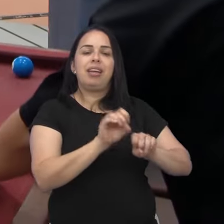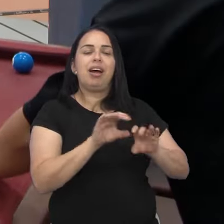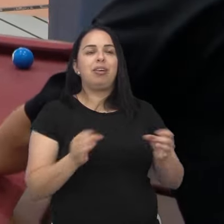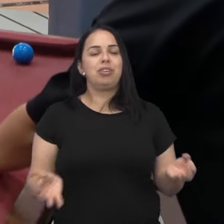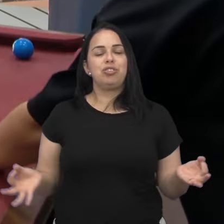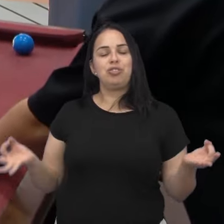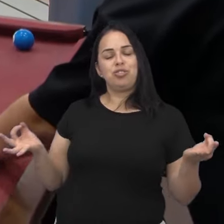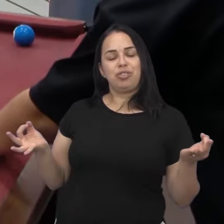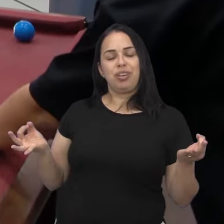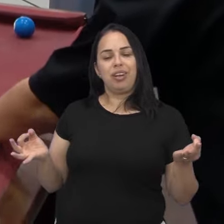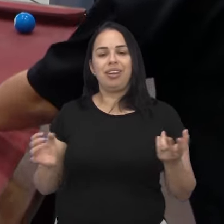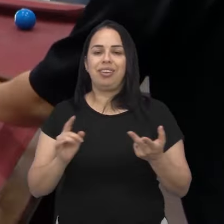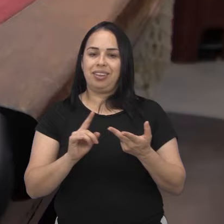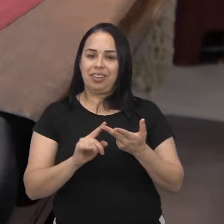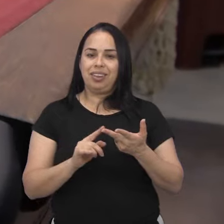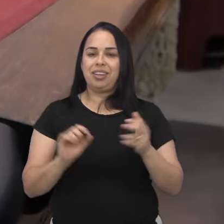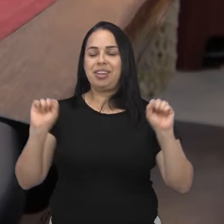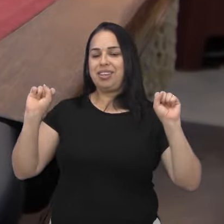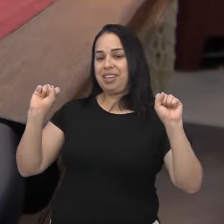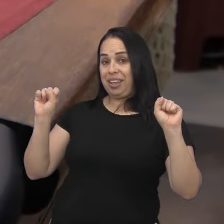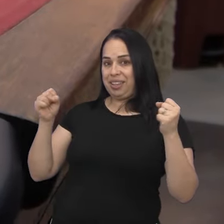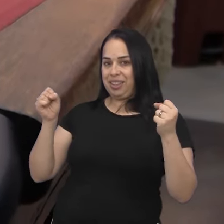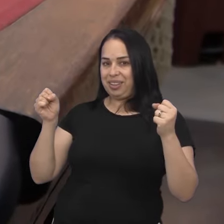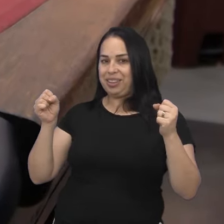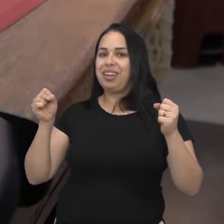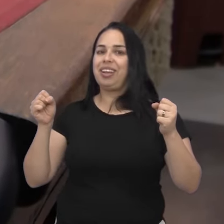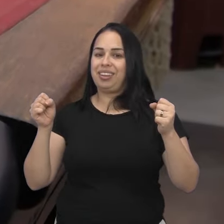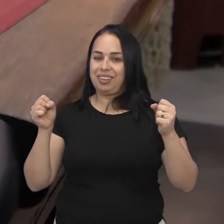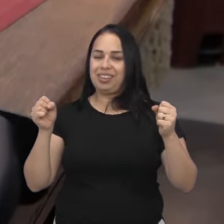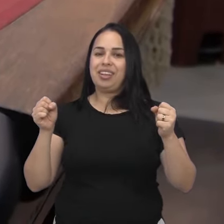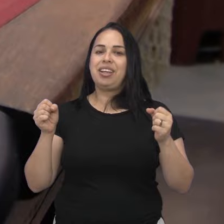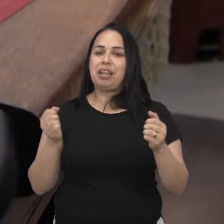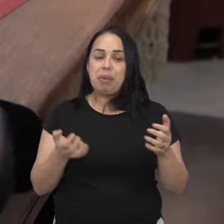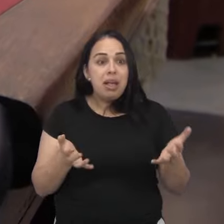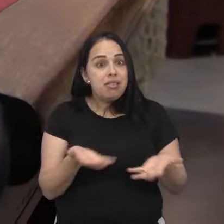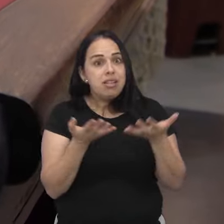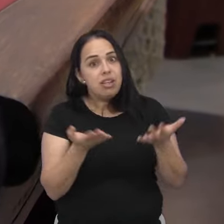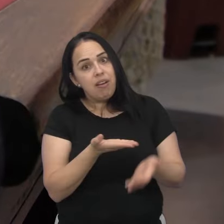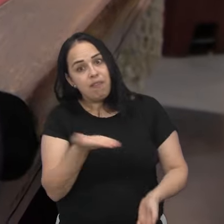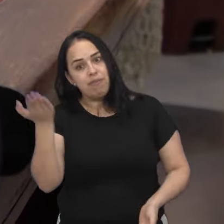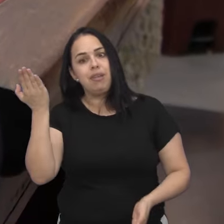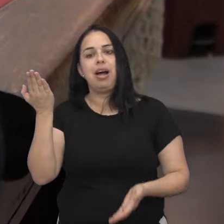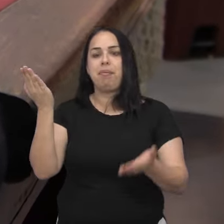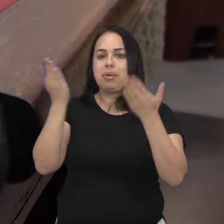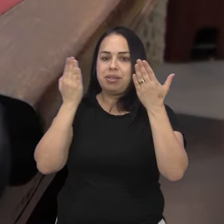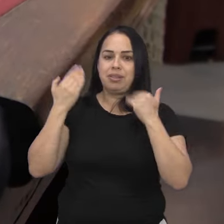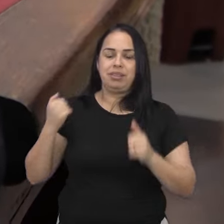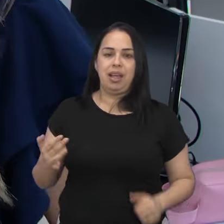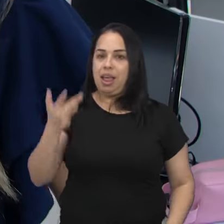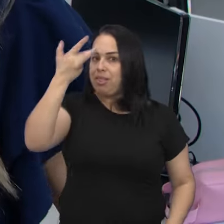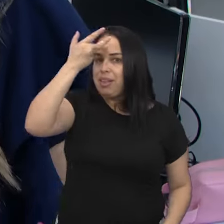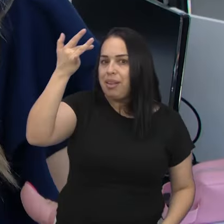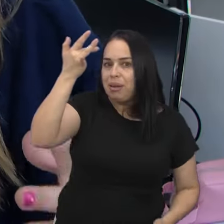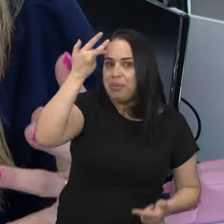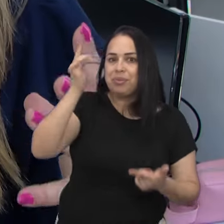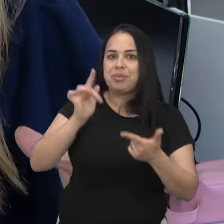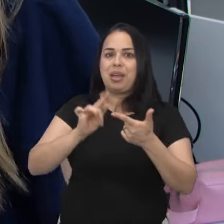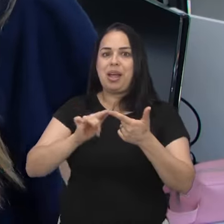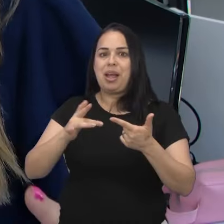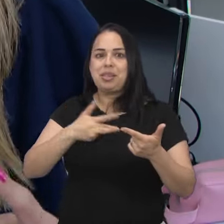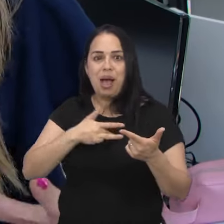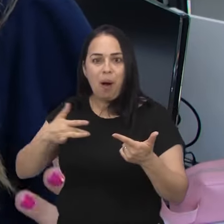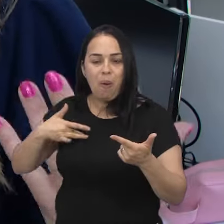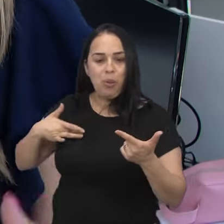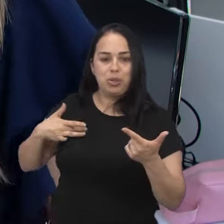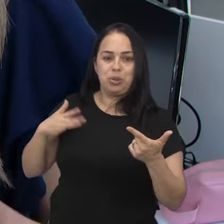colaboradores têm aulas de yoga atividades laborais e também o incentivo à psicoterapia saúde mental ali